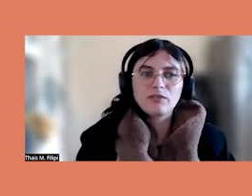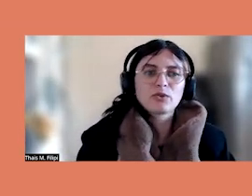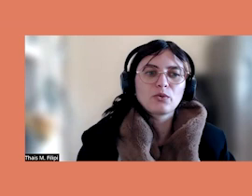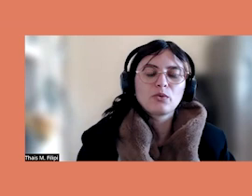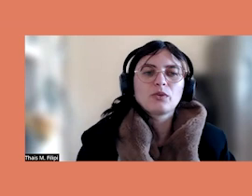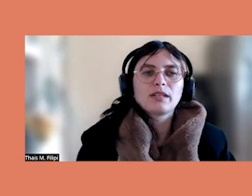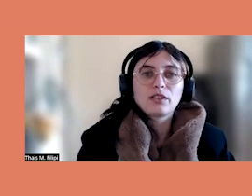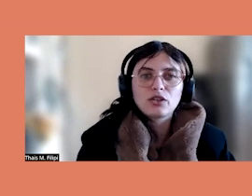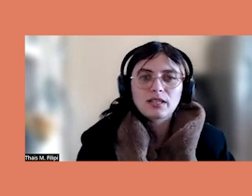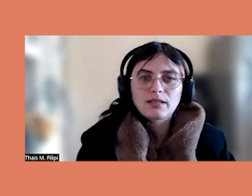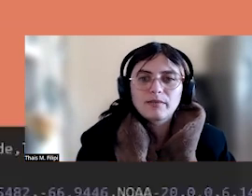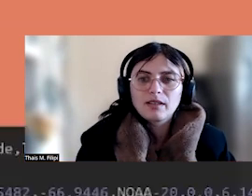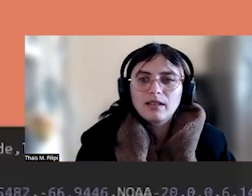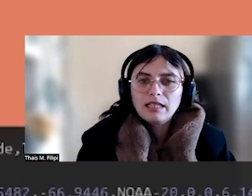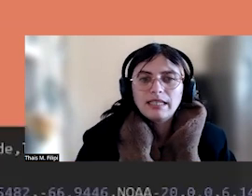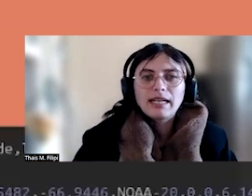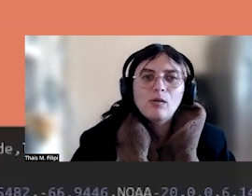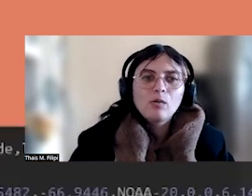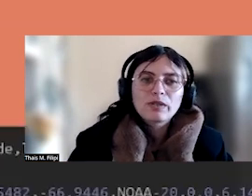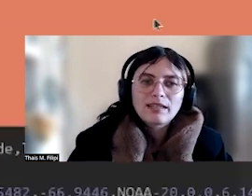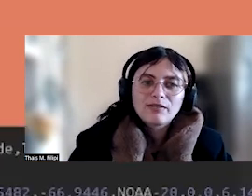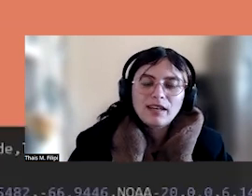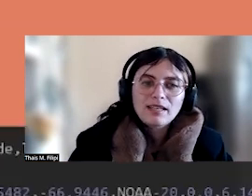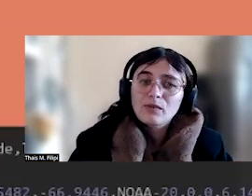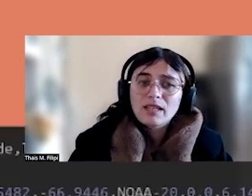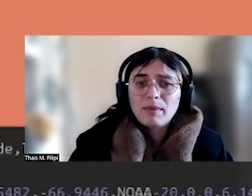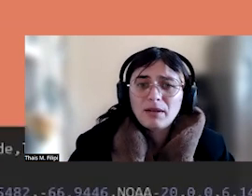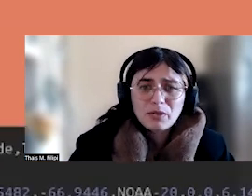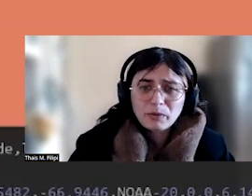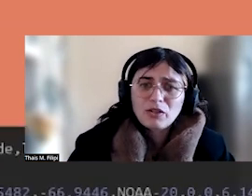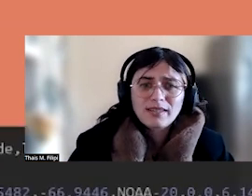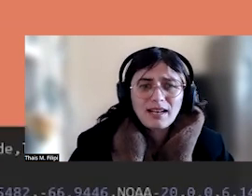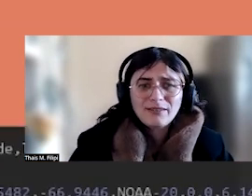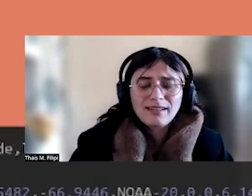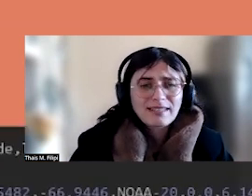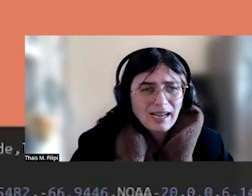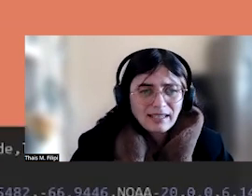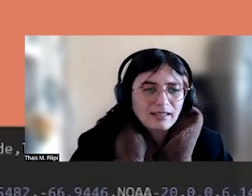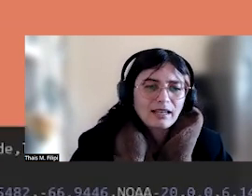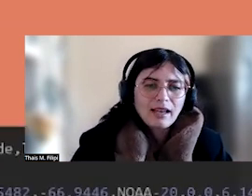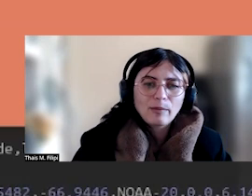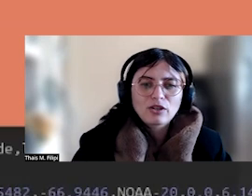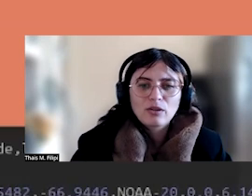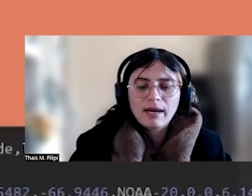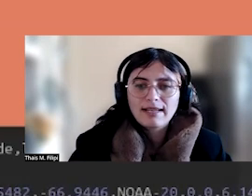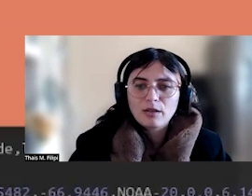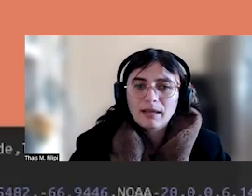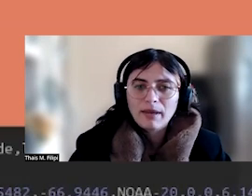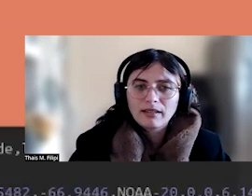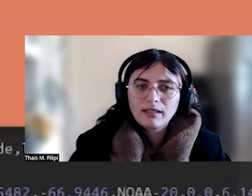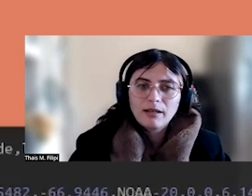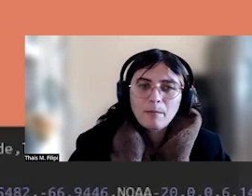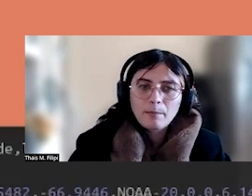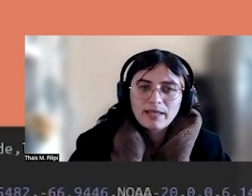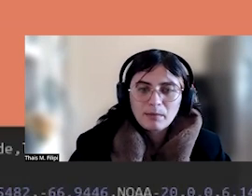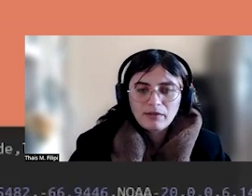subir os arquivos no QGIS. Né, então, um CSV, se você abrir ele no seu TXT, ele vai ter essa carinha, né? Ele realmente não parece uma